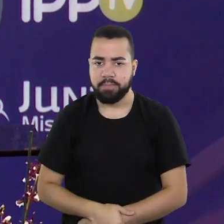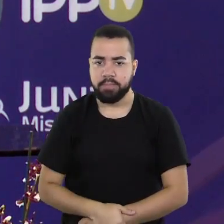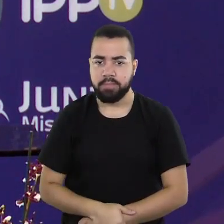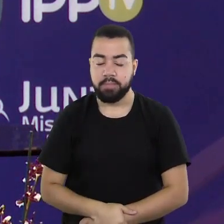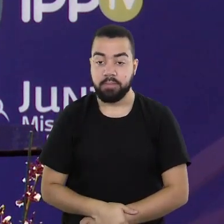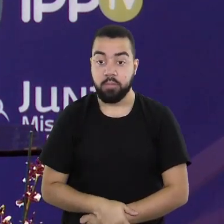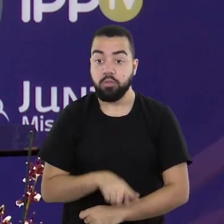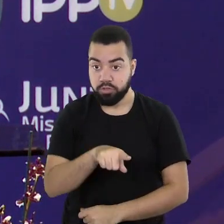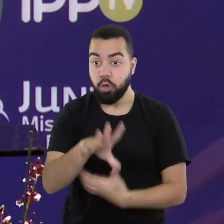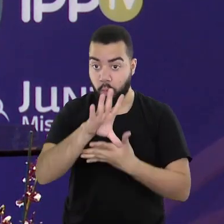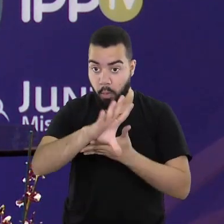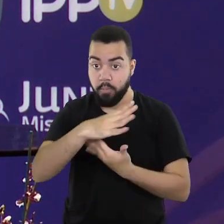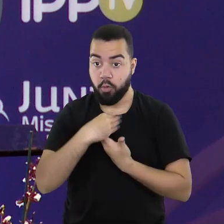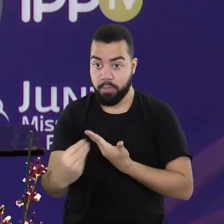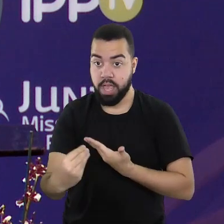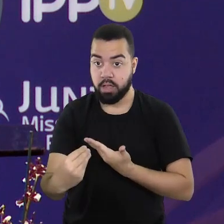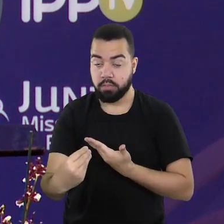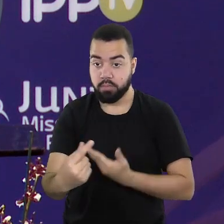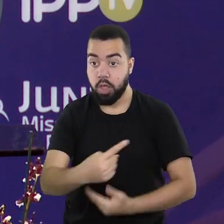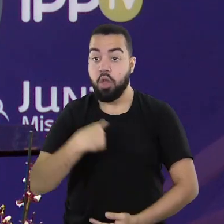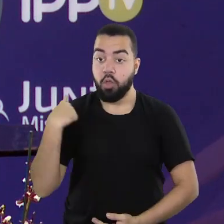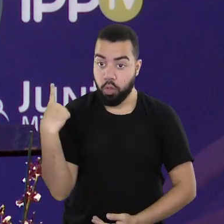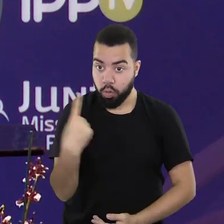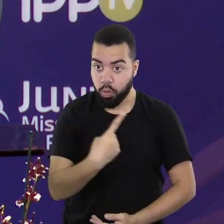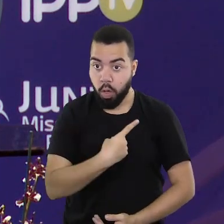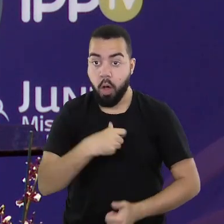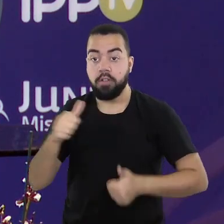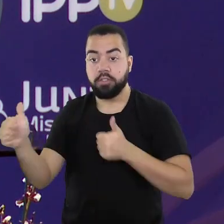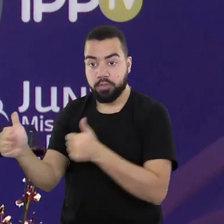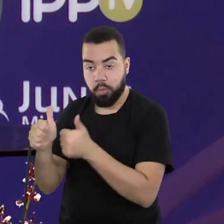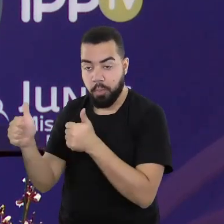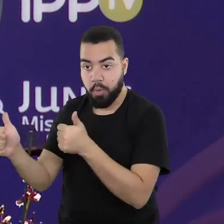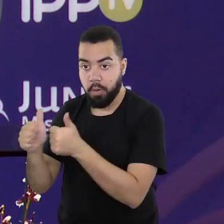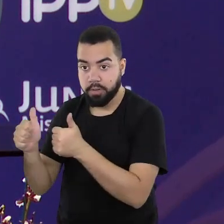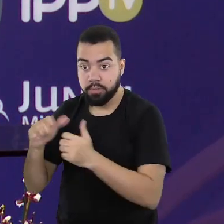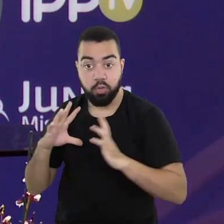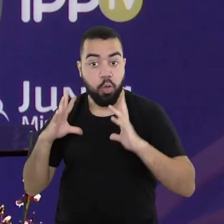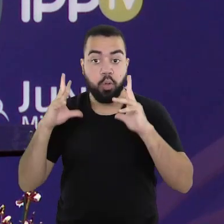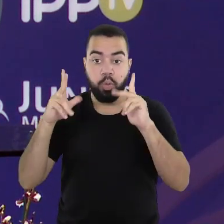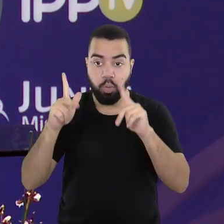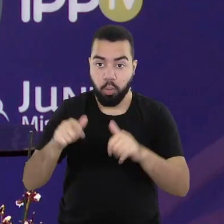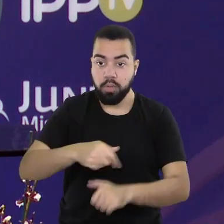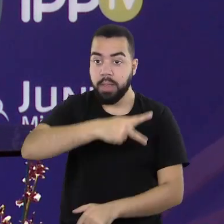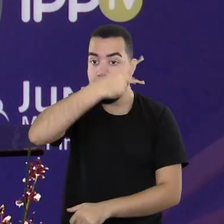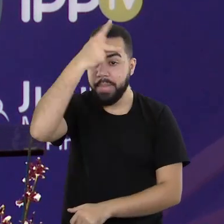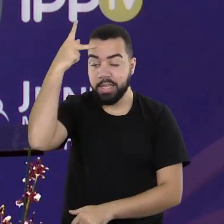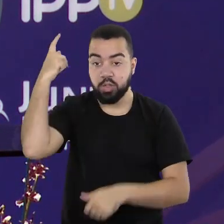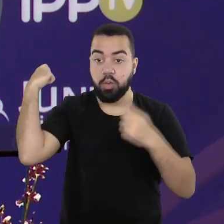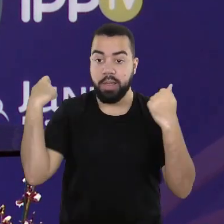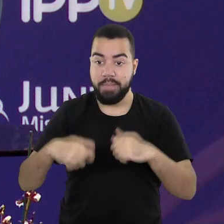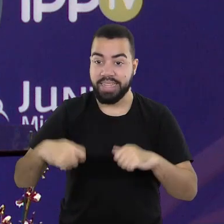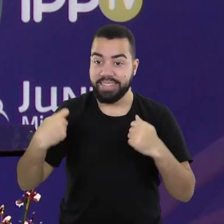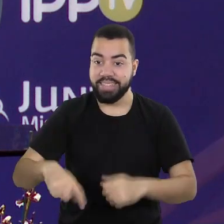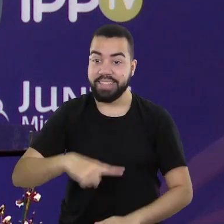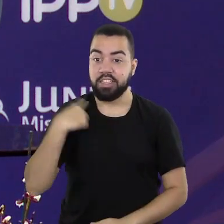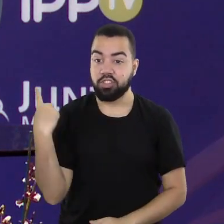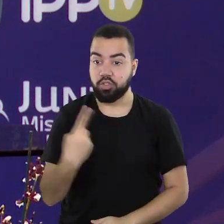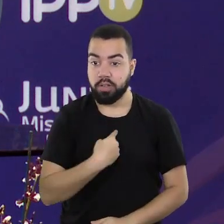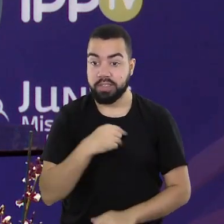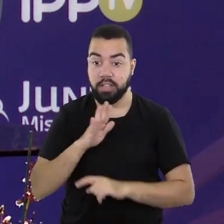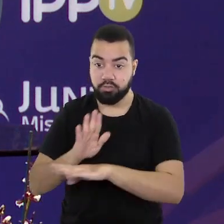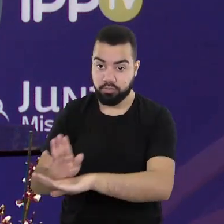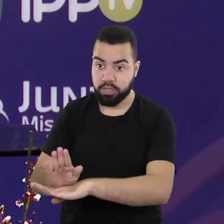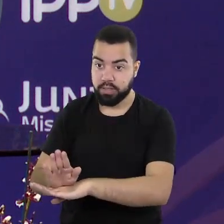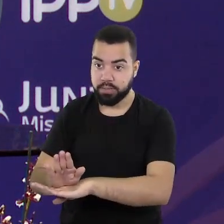Repete comigo: eu sou o próximo daquele que precisa. E é